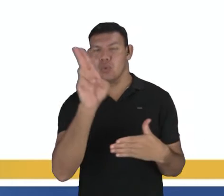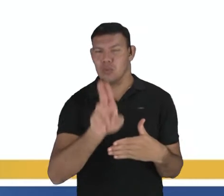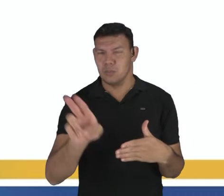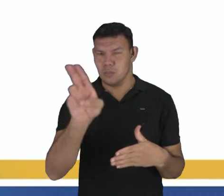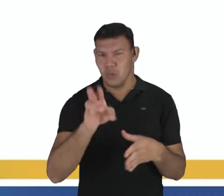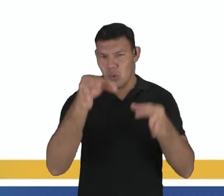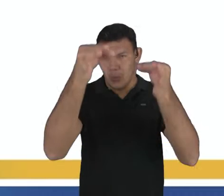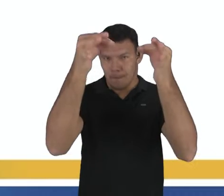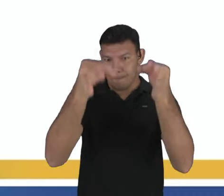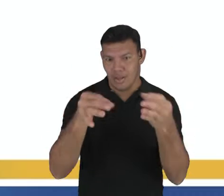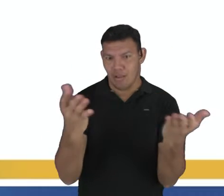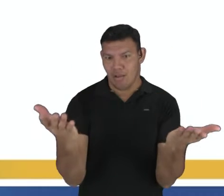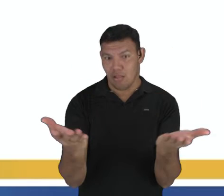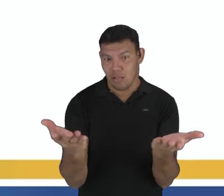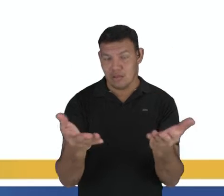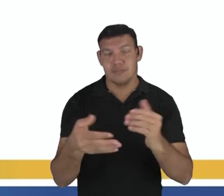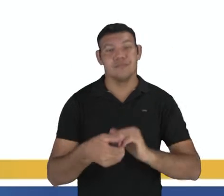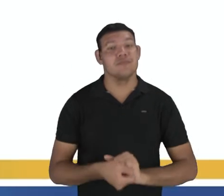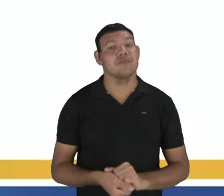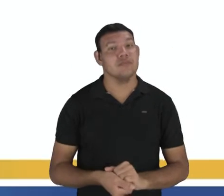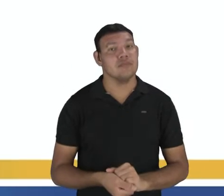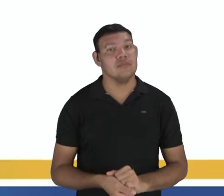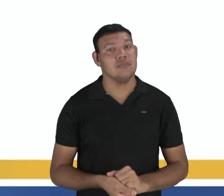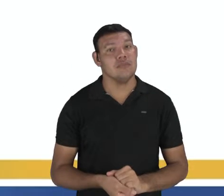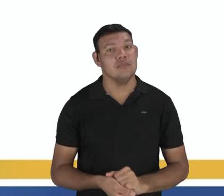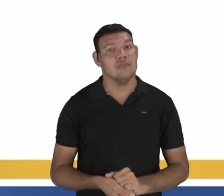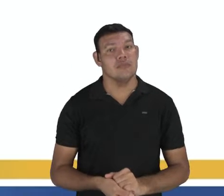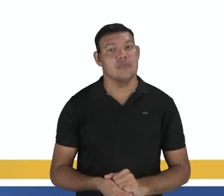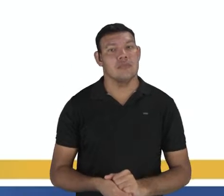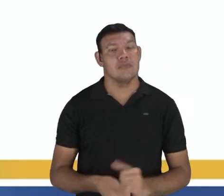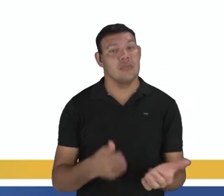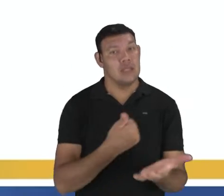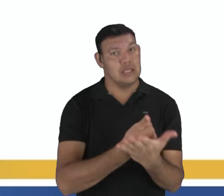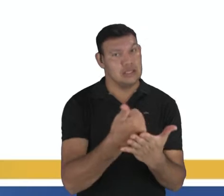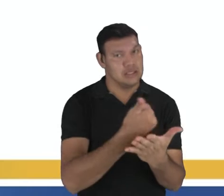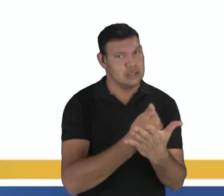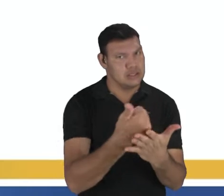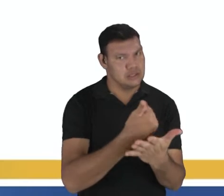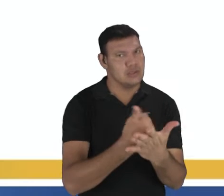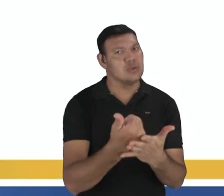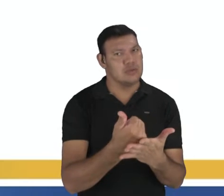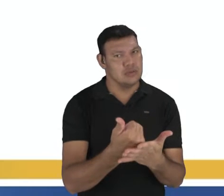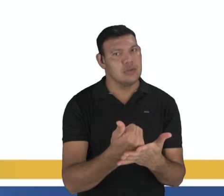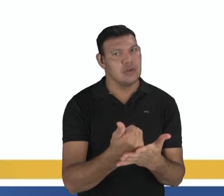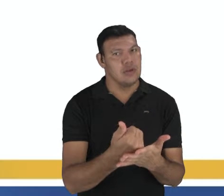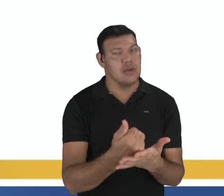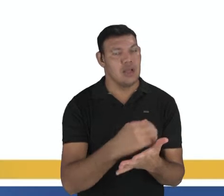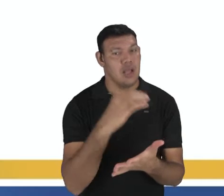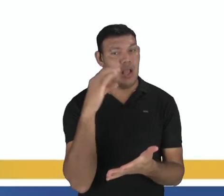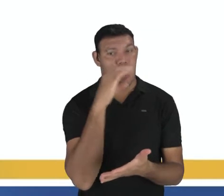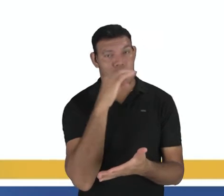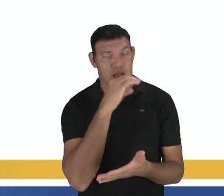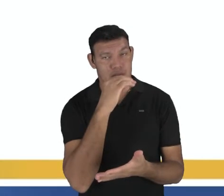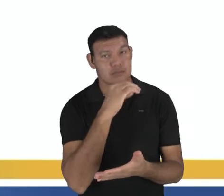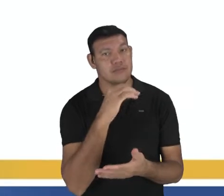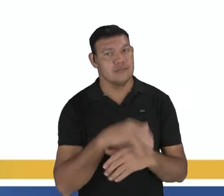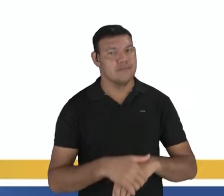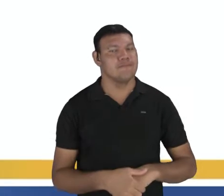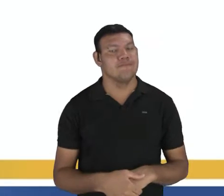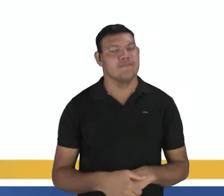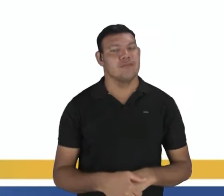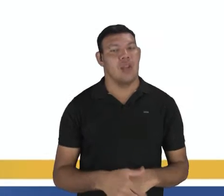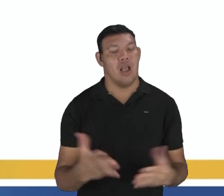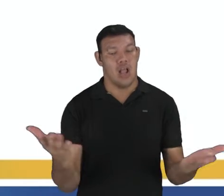o present perfect para se referir a ações que acabaram de acontecer. Por